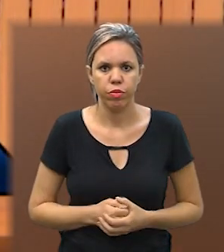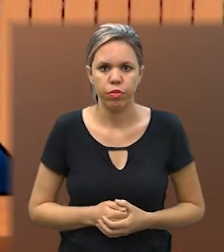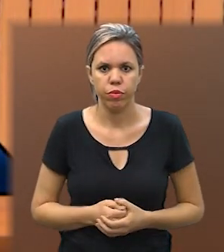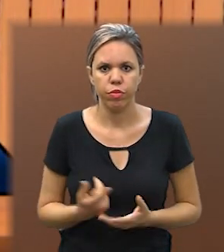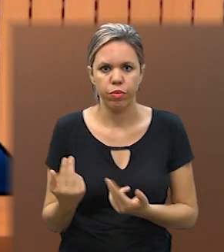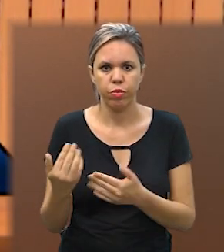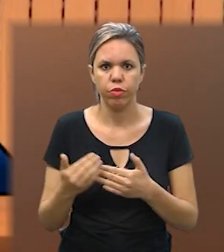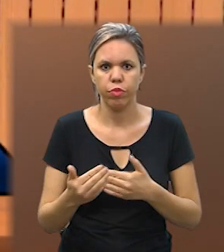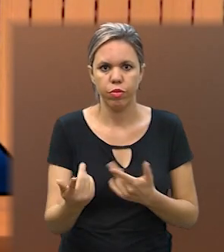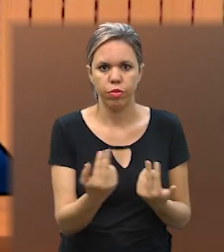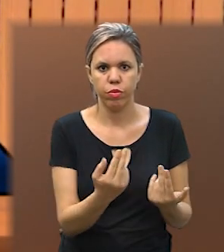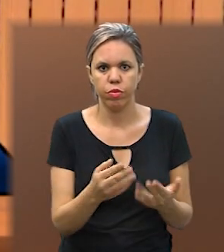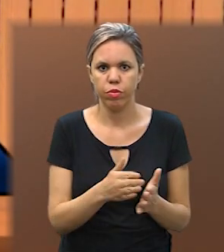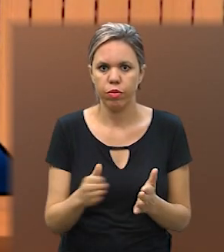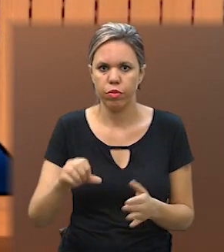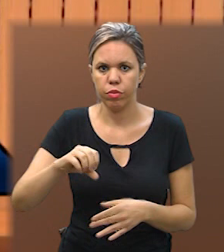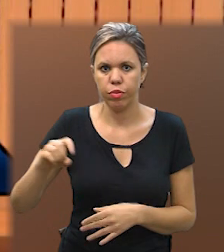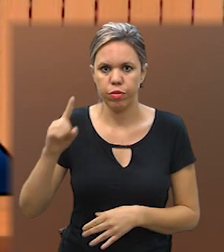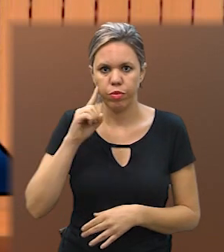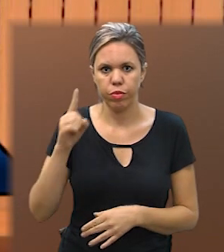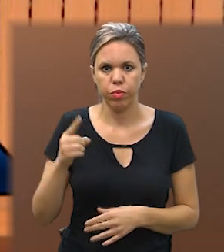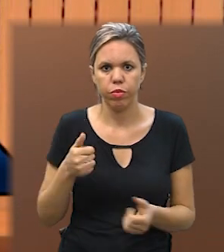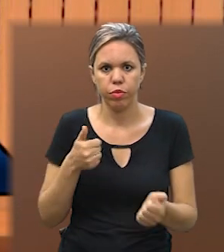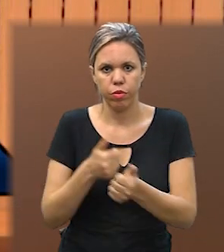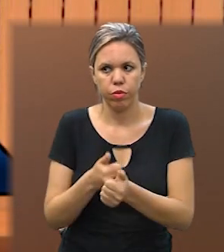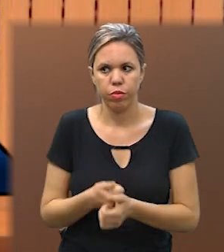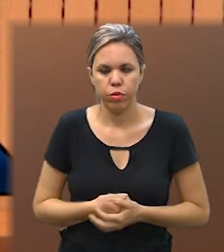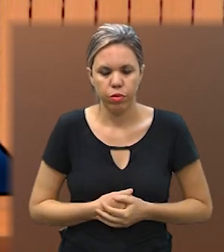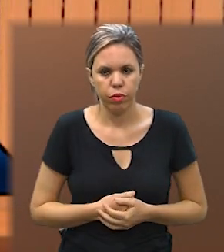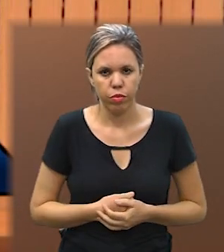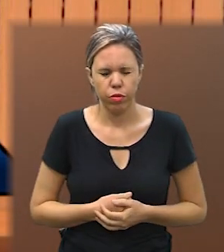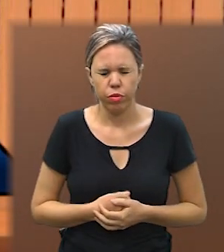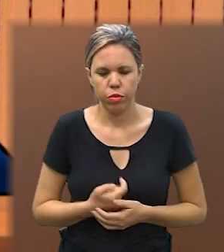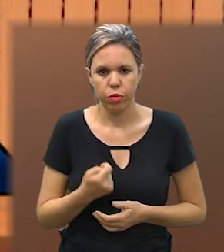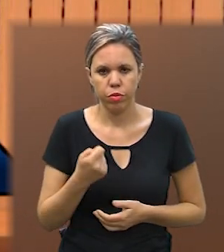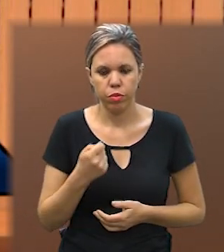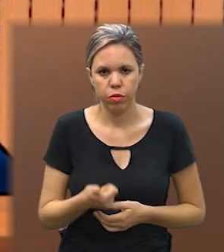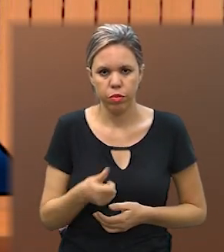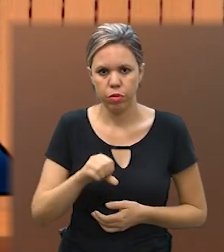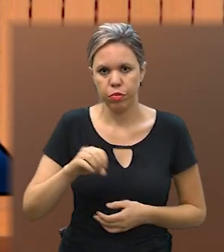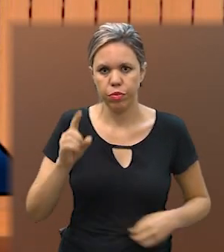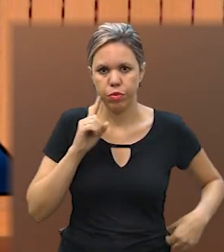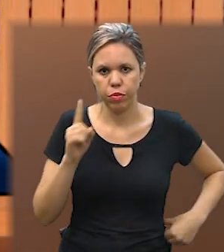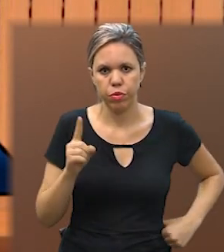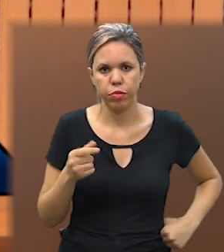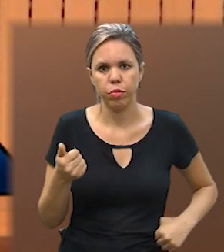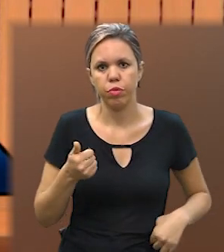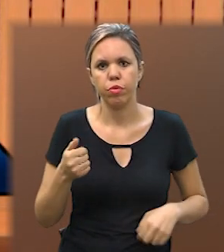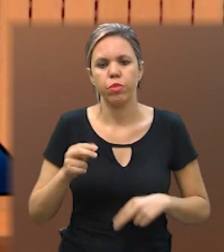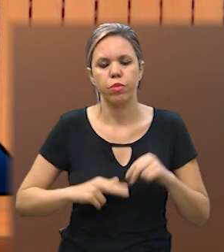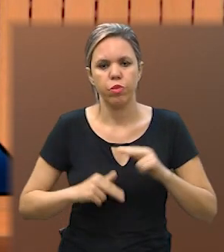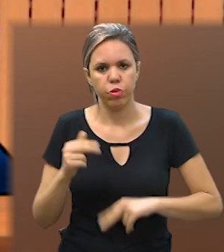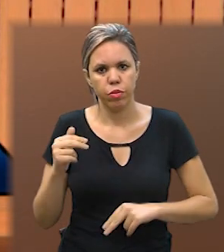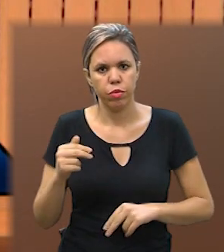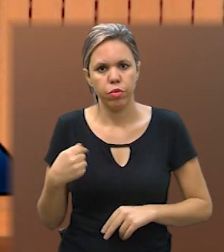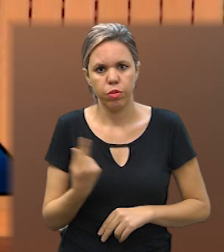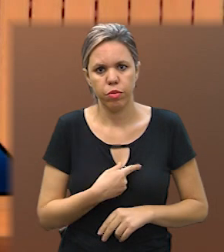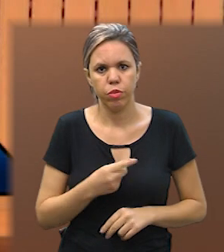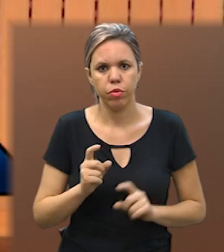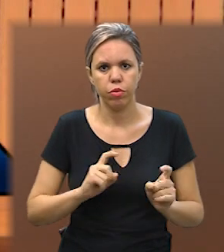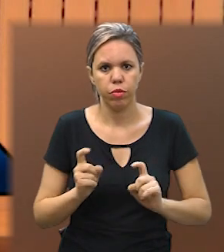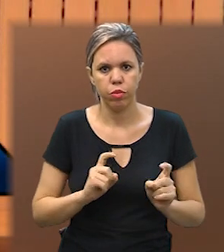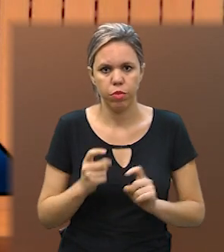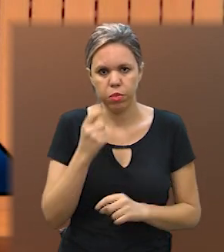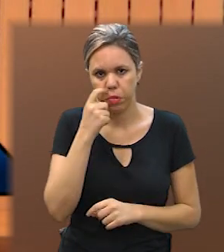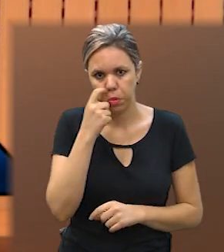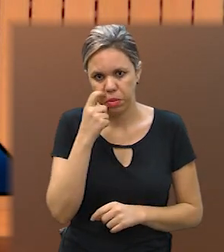nossa comissão, por igual período. Nós temos 90 dias, estamos chegando aí quase aos 90 dias, de 1º de junho, e